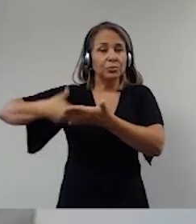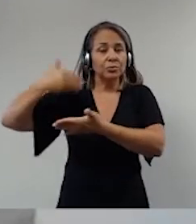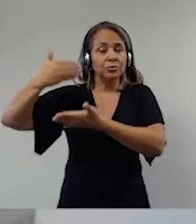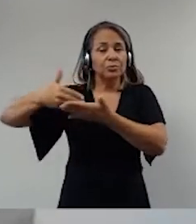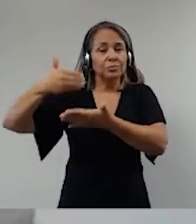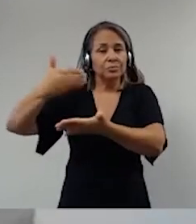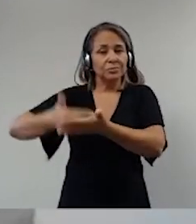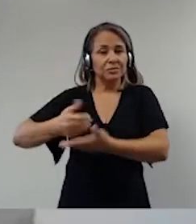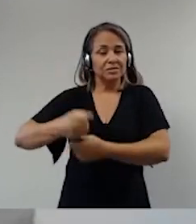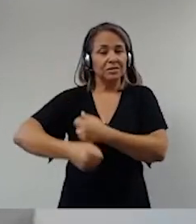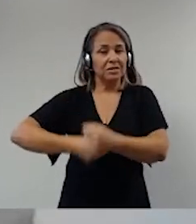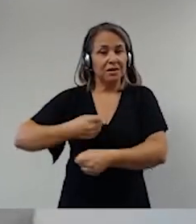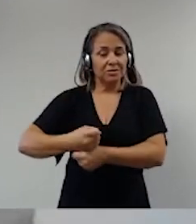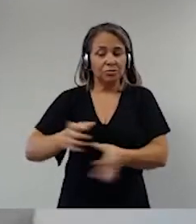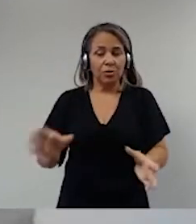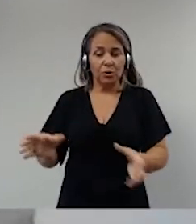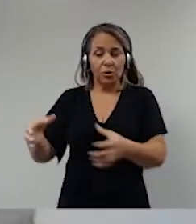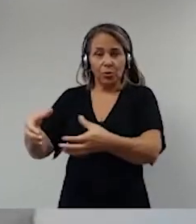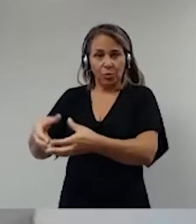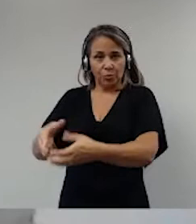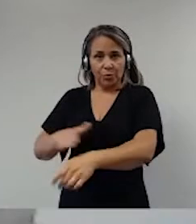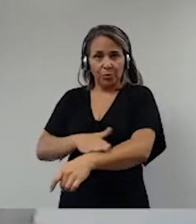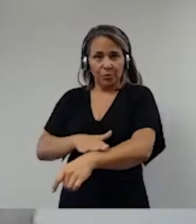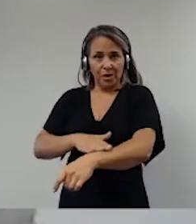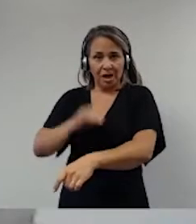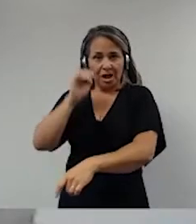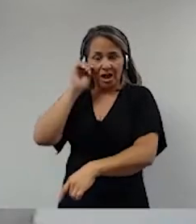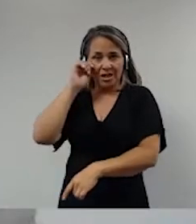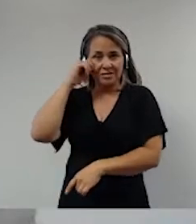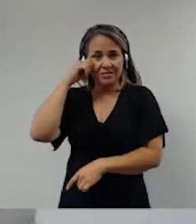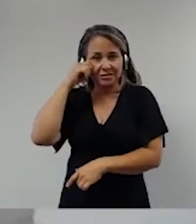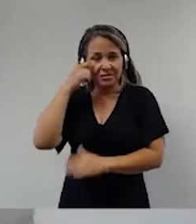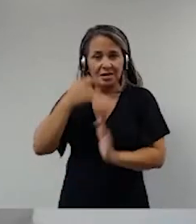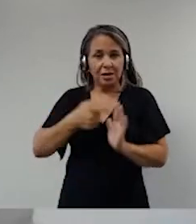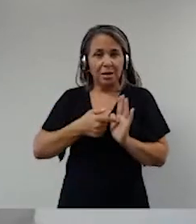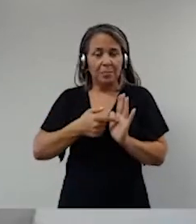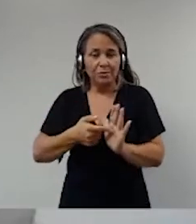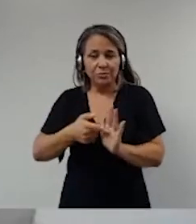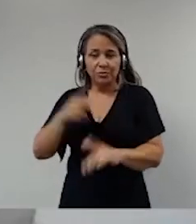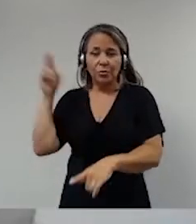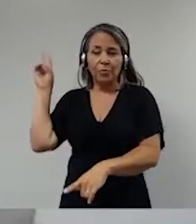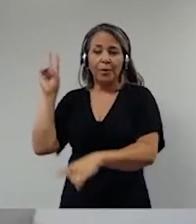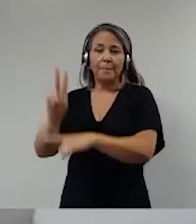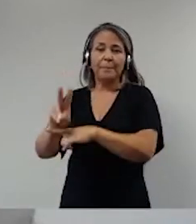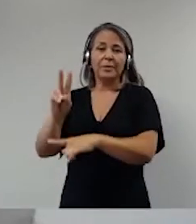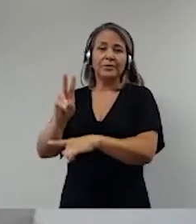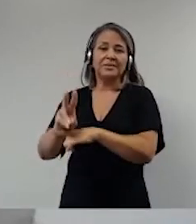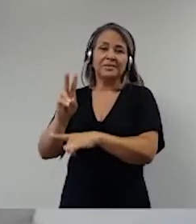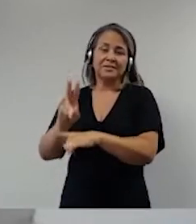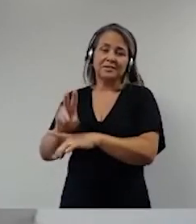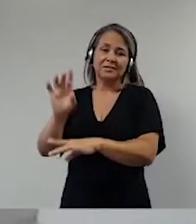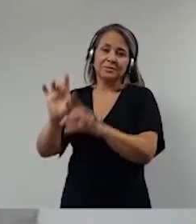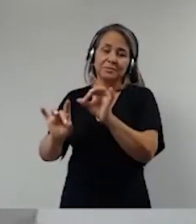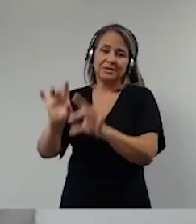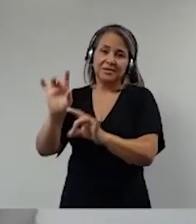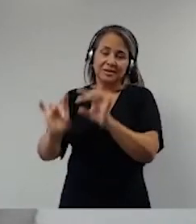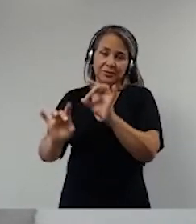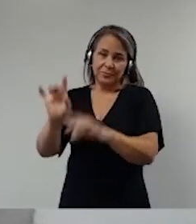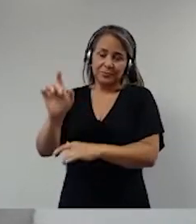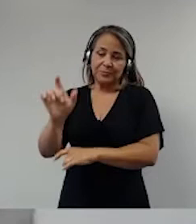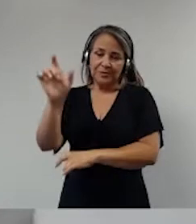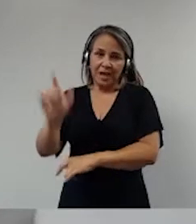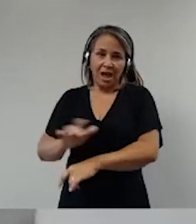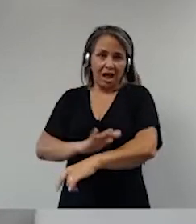anos, a raça se tornou um critério de proteção especial. A